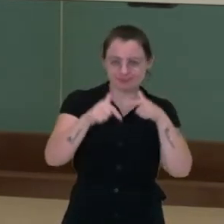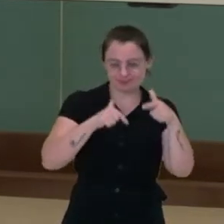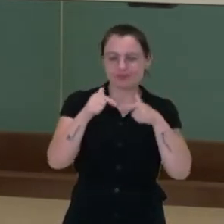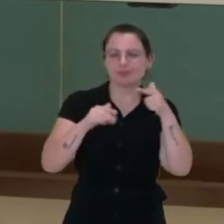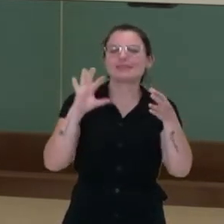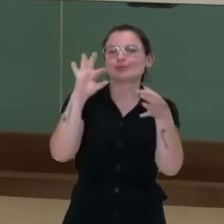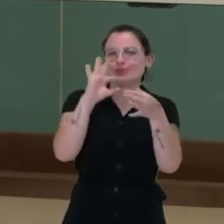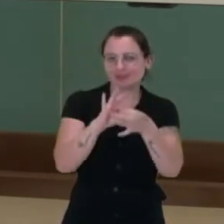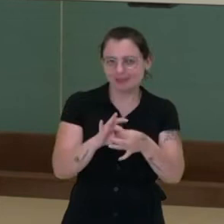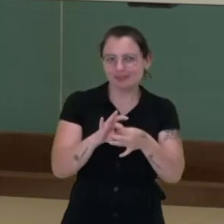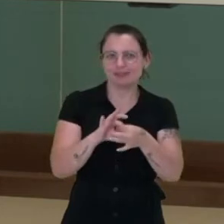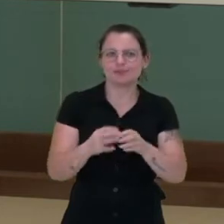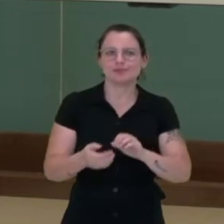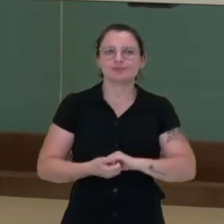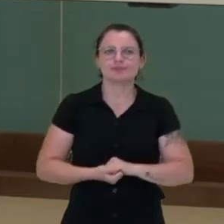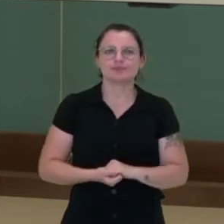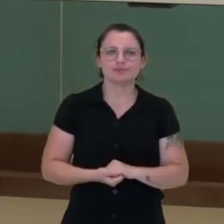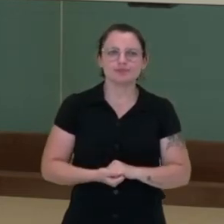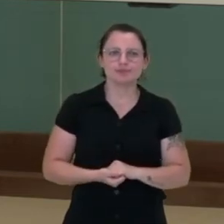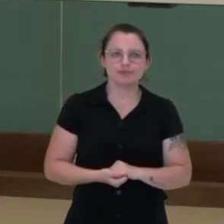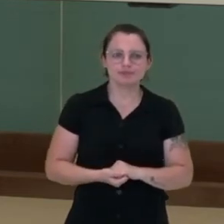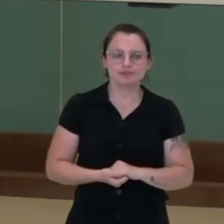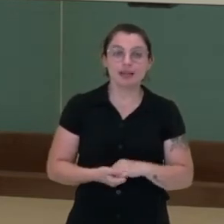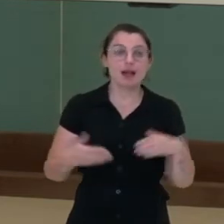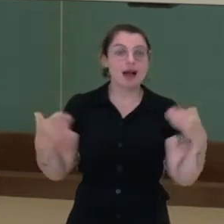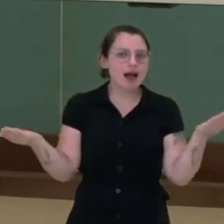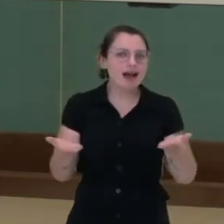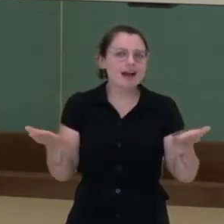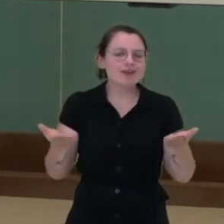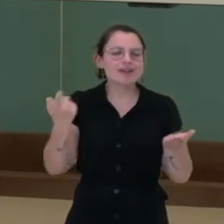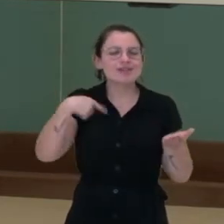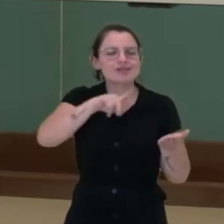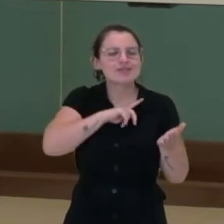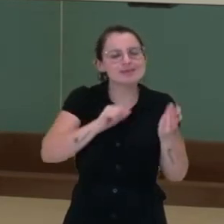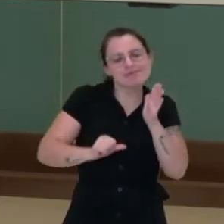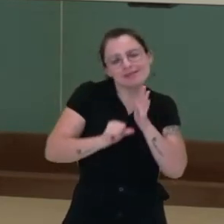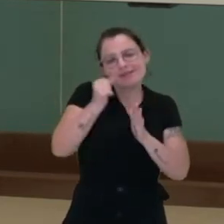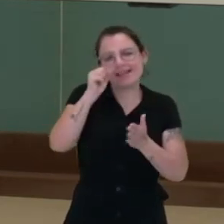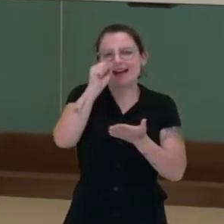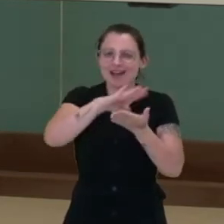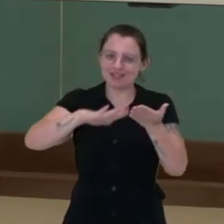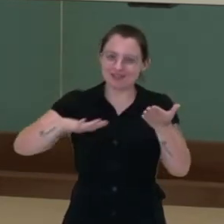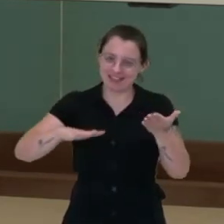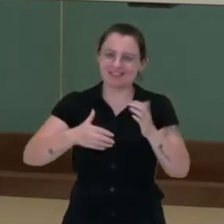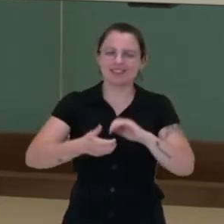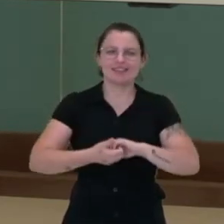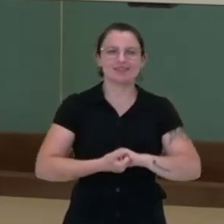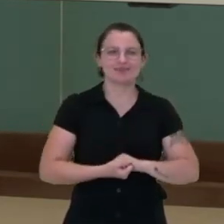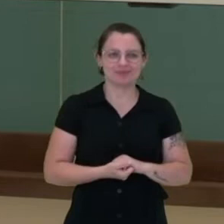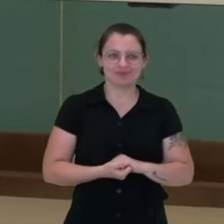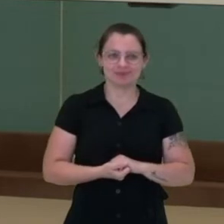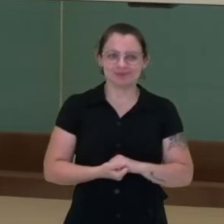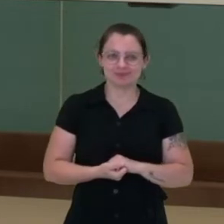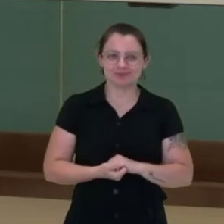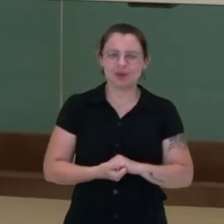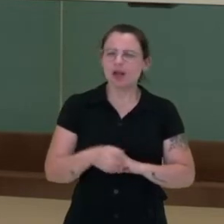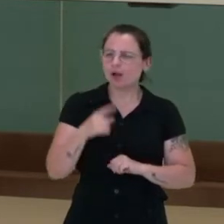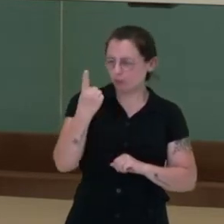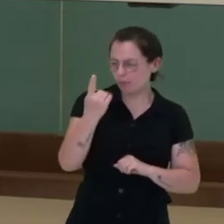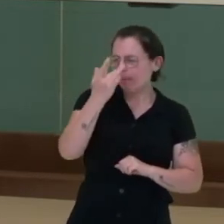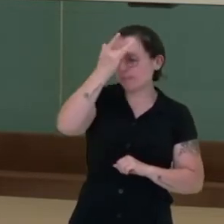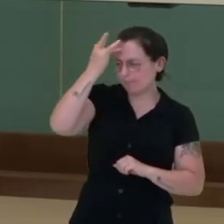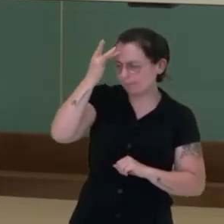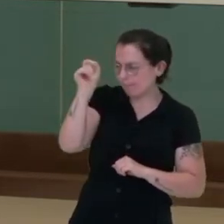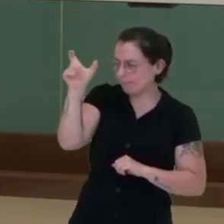para ela pular. E aqui nós vamos para a nossa primeira atividade. Um paciente